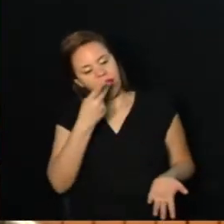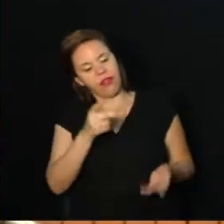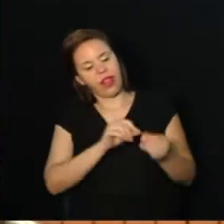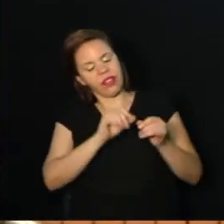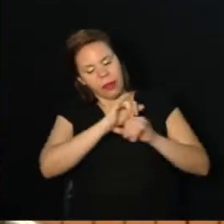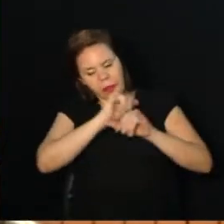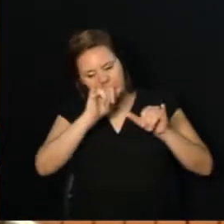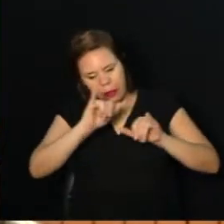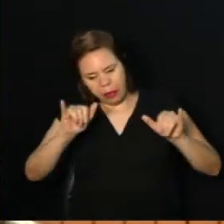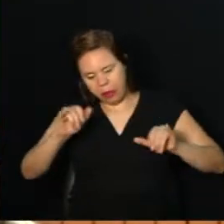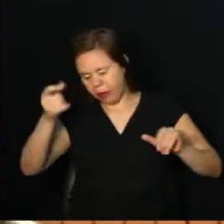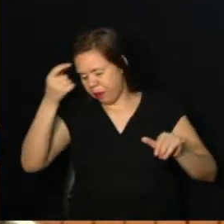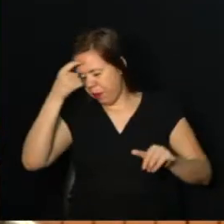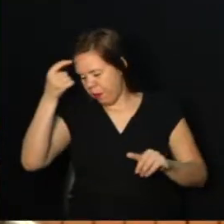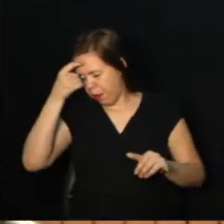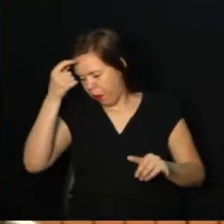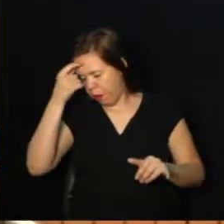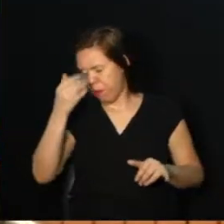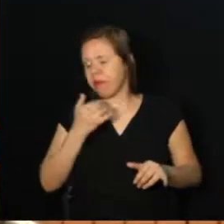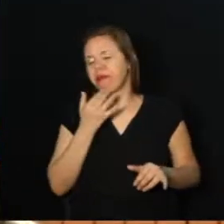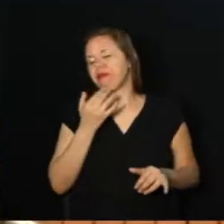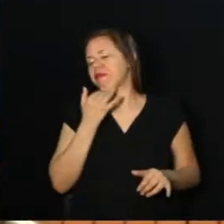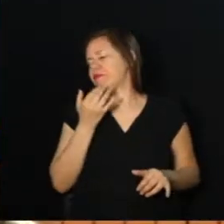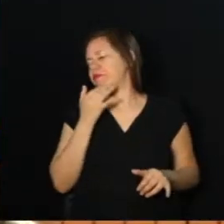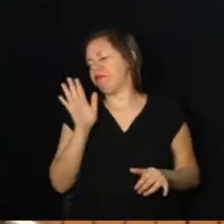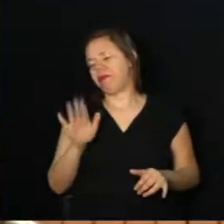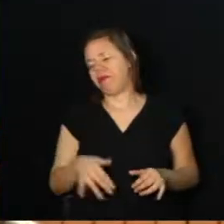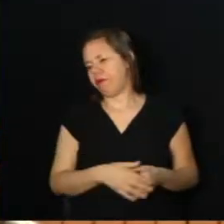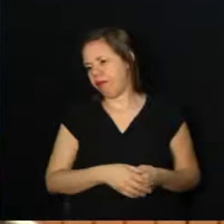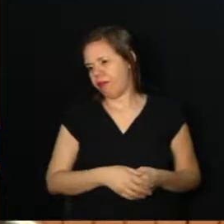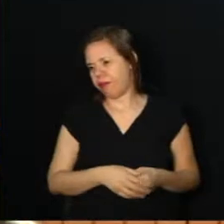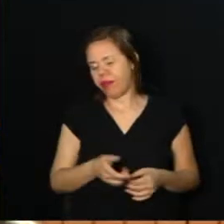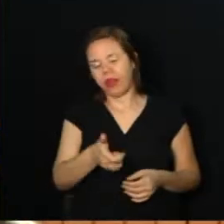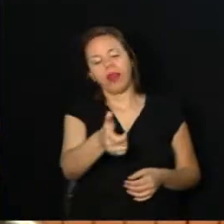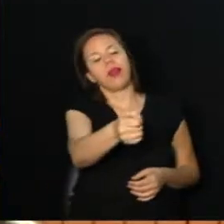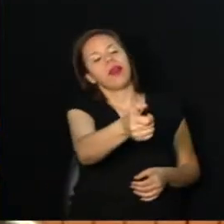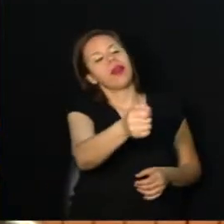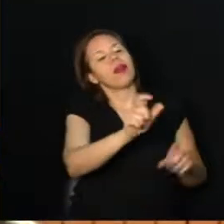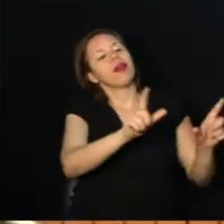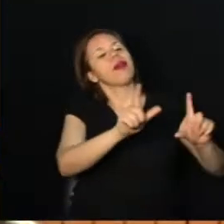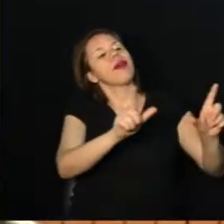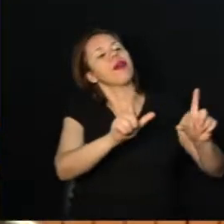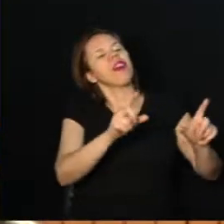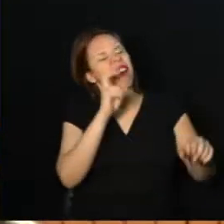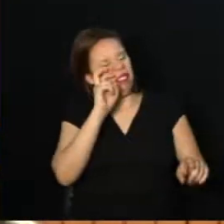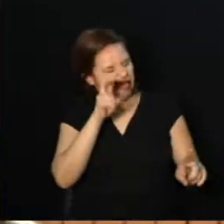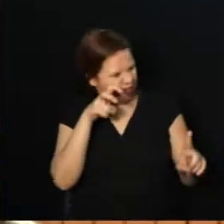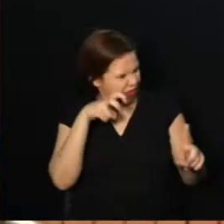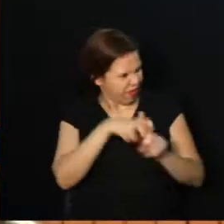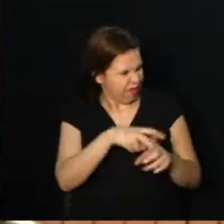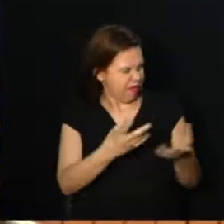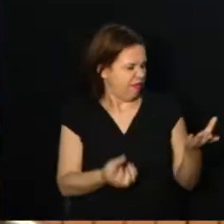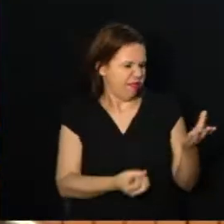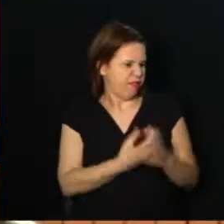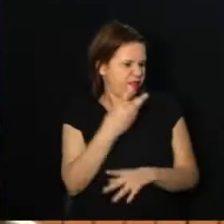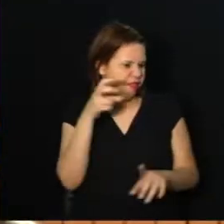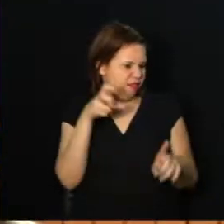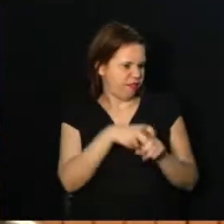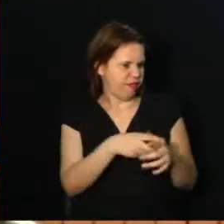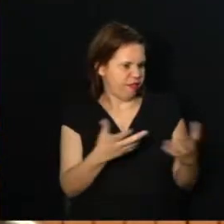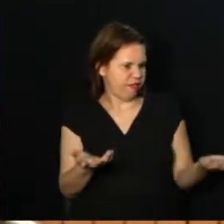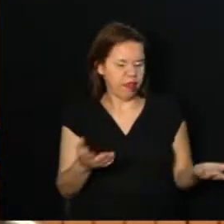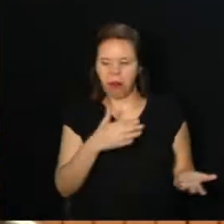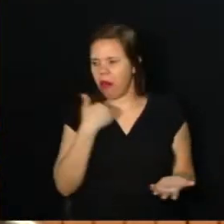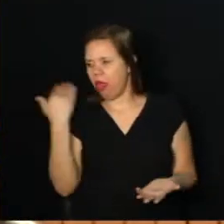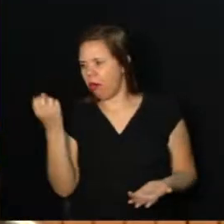campanha de conscientização, não adianta. Você liga a televisão, acidente, não foi acidente,